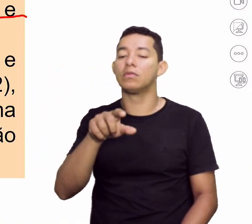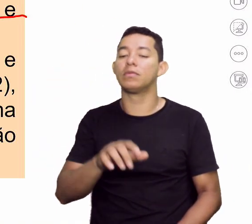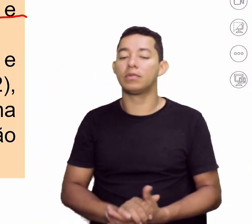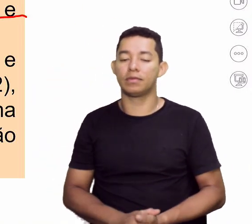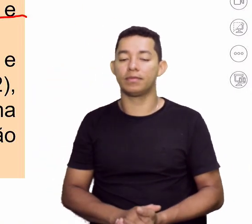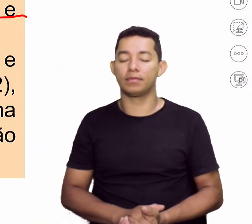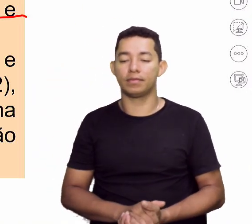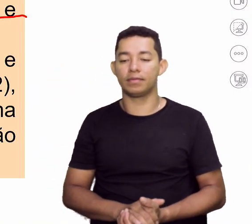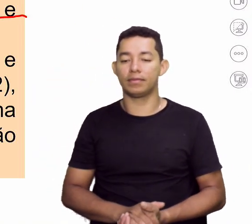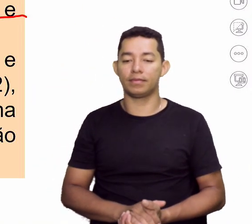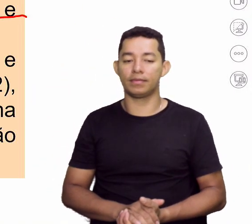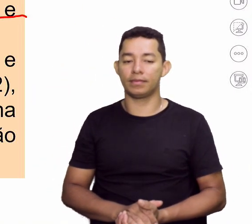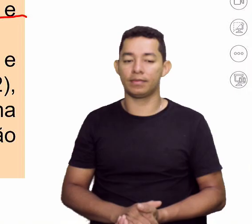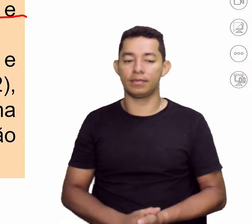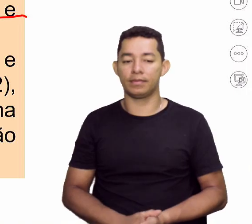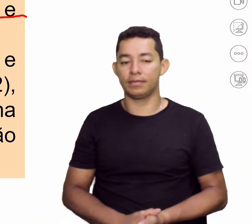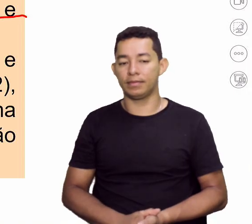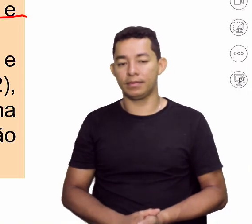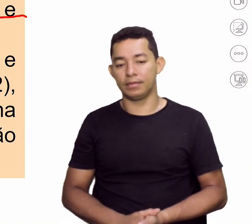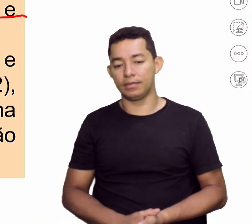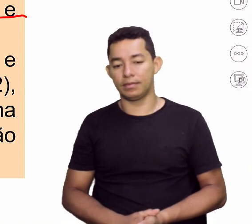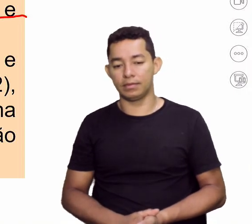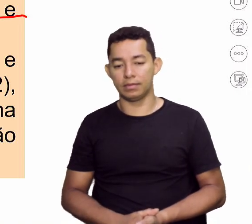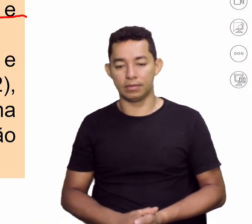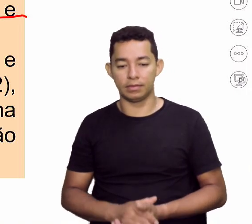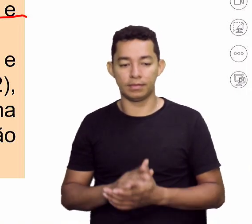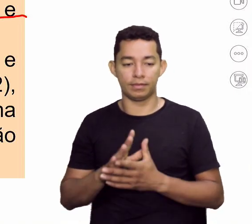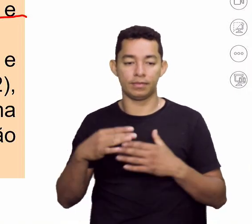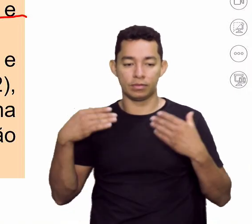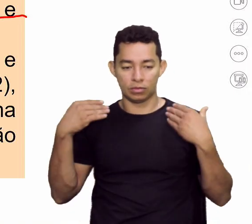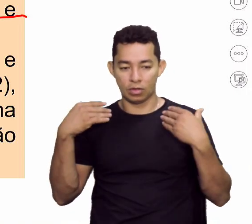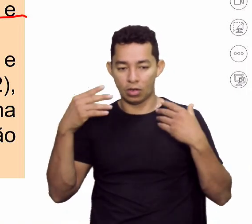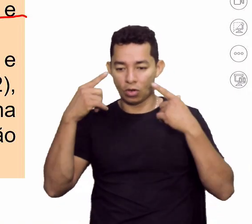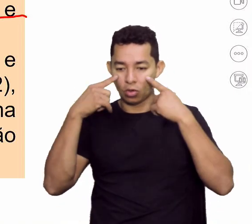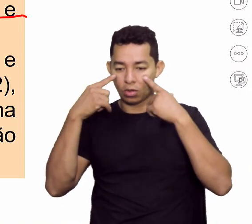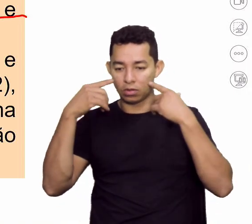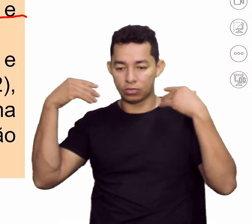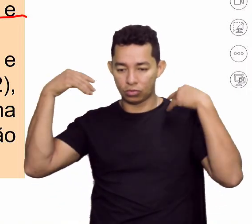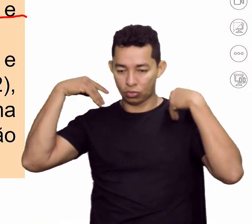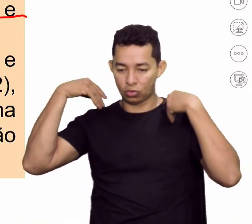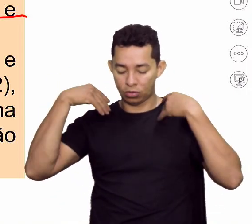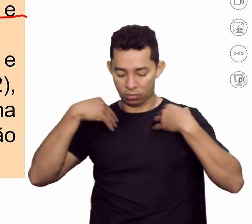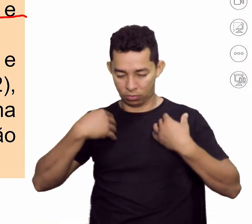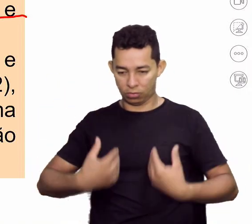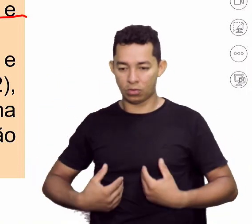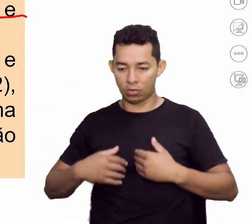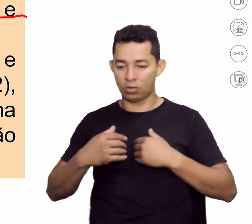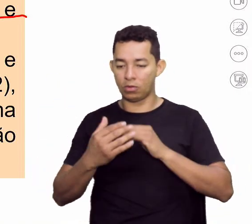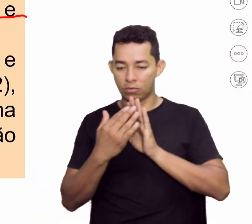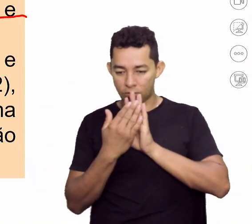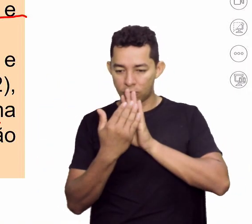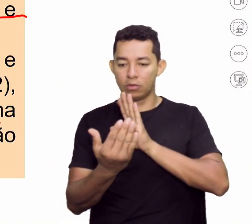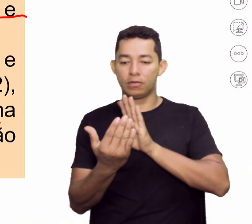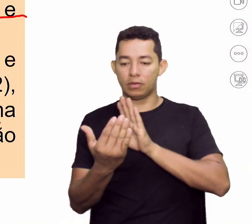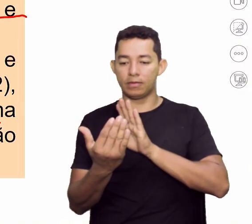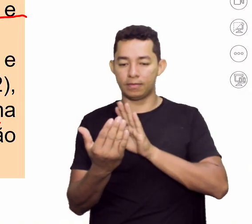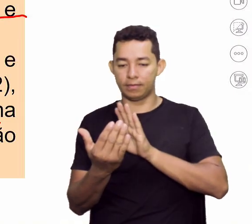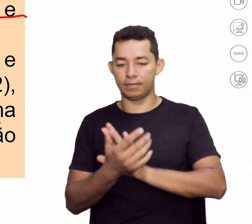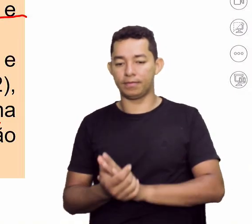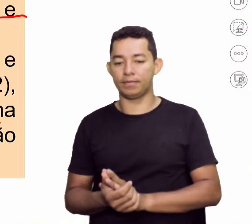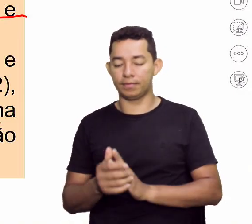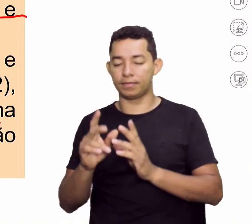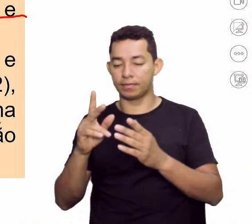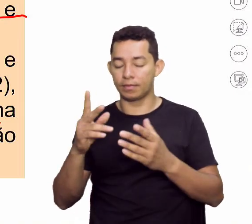olhos. Então, os olhos, os ombros e o tronco de frente, criando assim